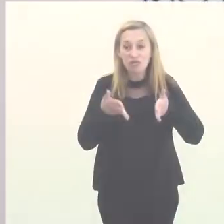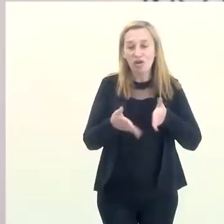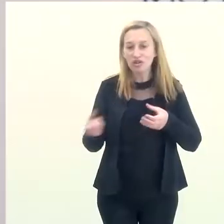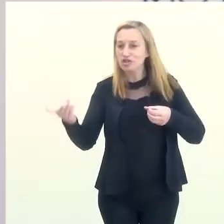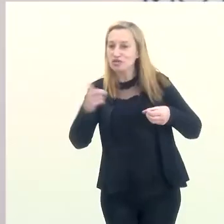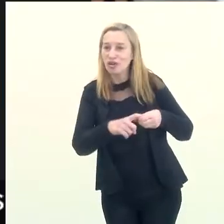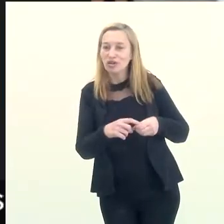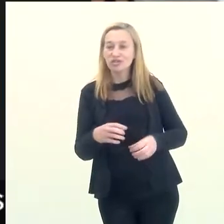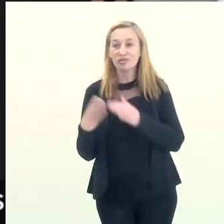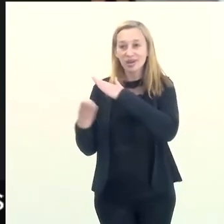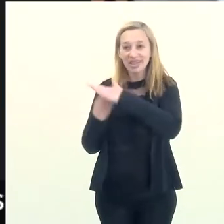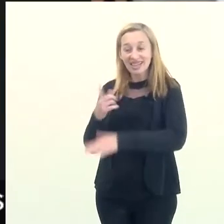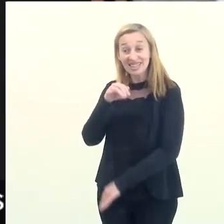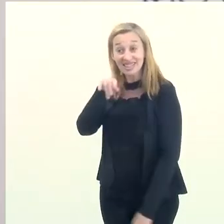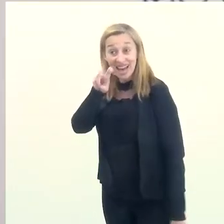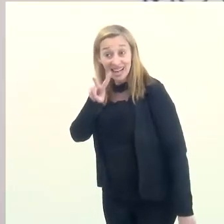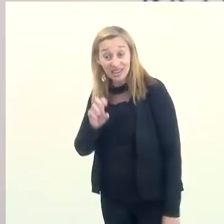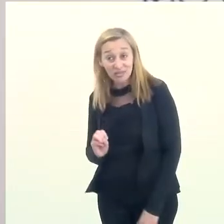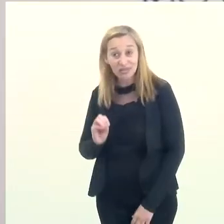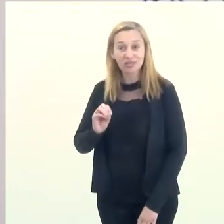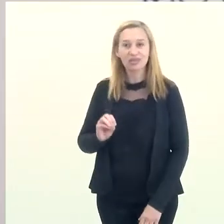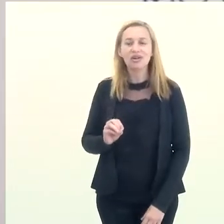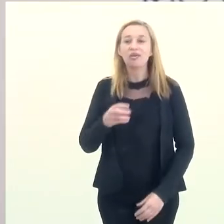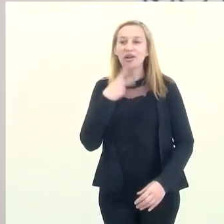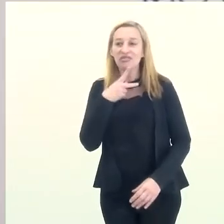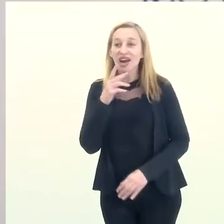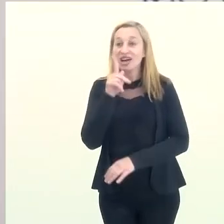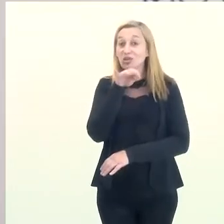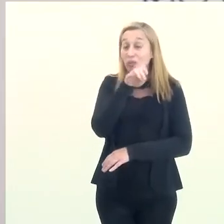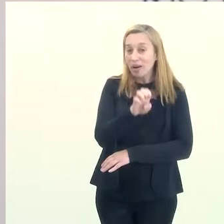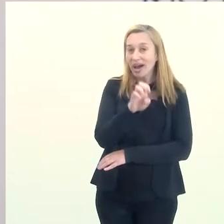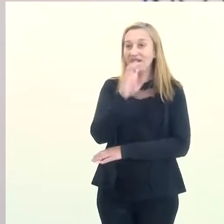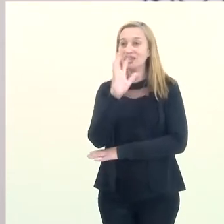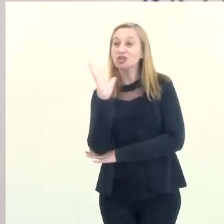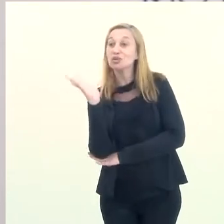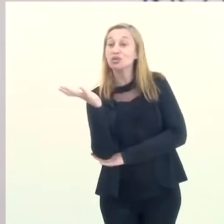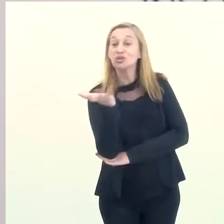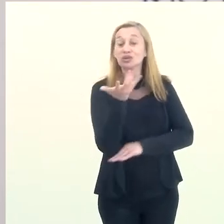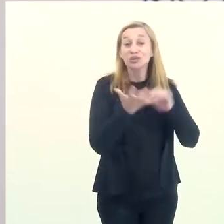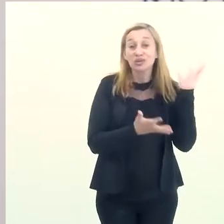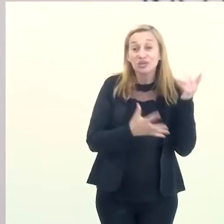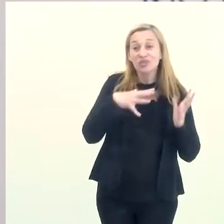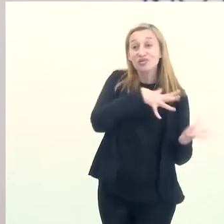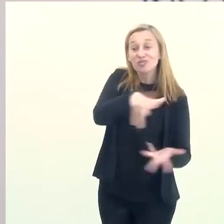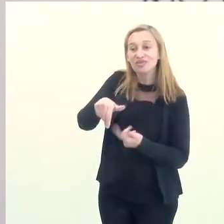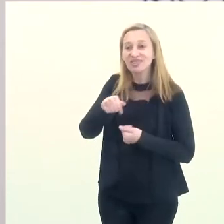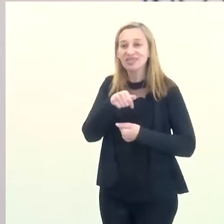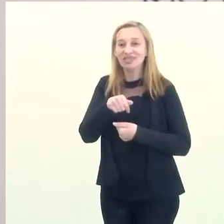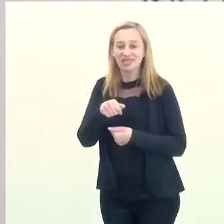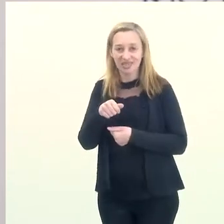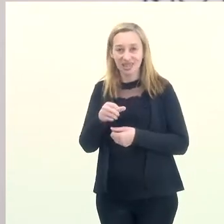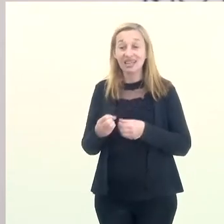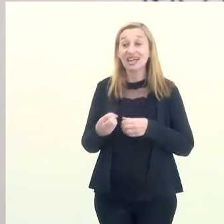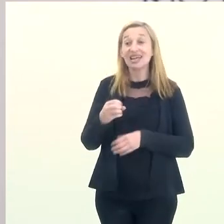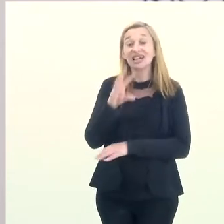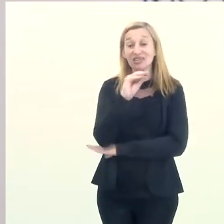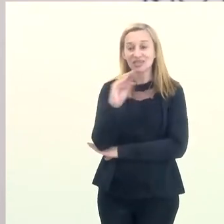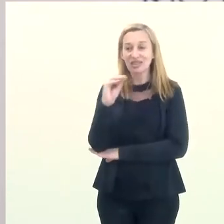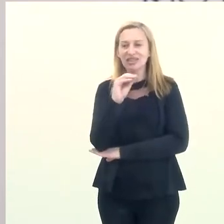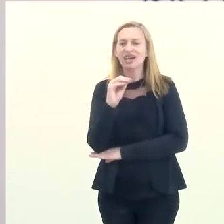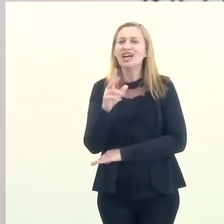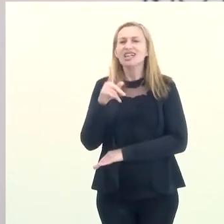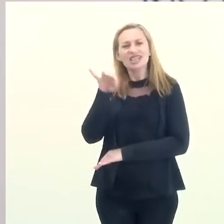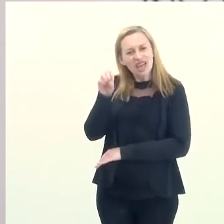O Rio em Foco está de volta com o empresário Sávio Neves para falar sobre o Parque Mundo dos Dinossauros, que está sendo construído em Miguel Pereira.